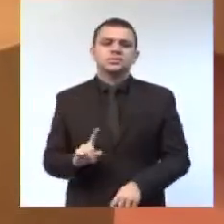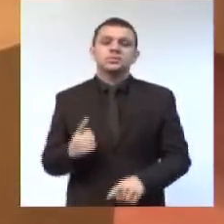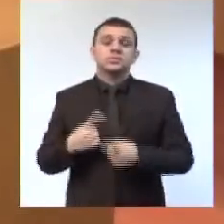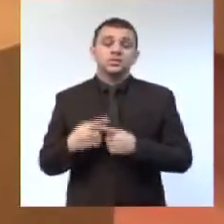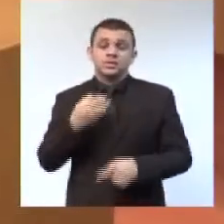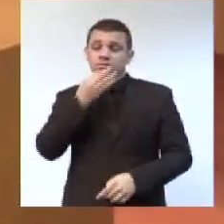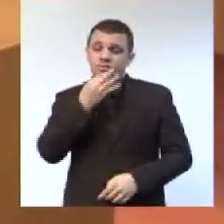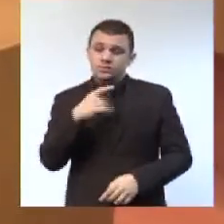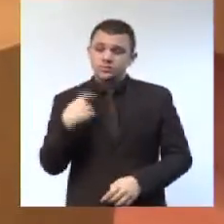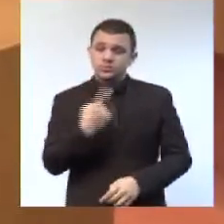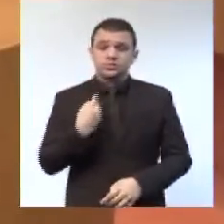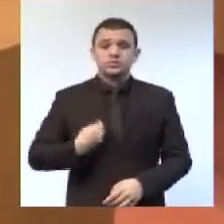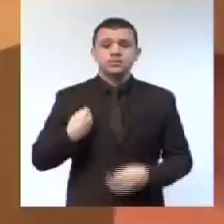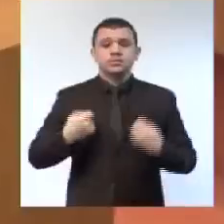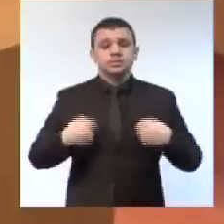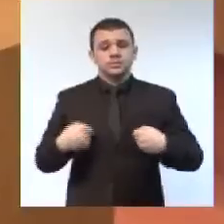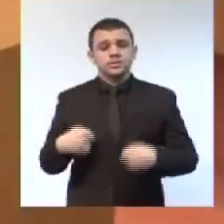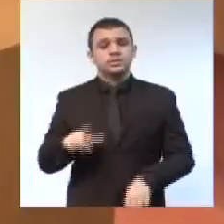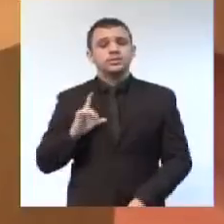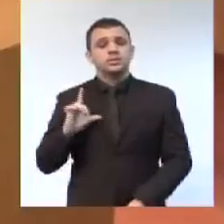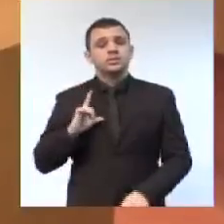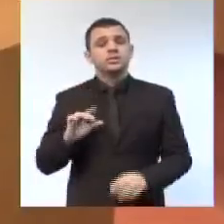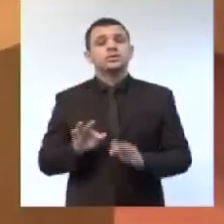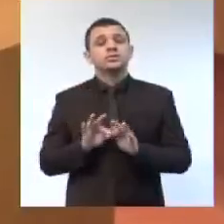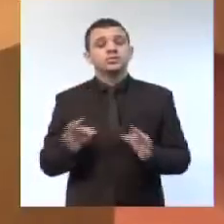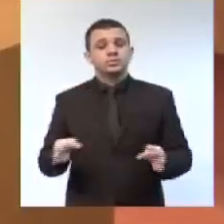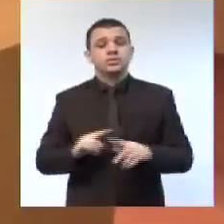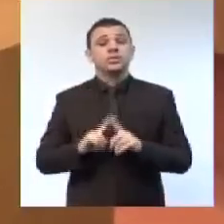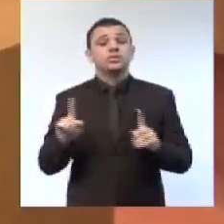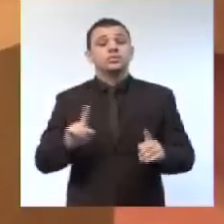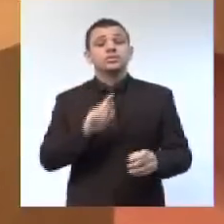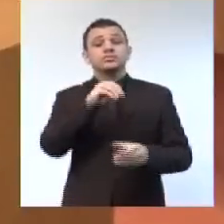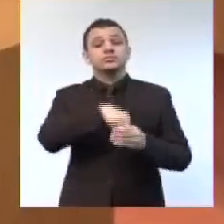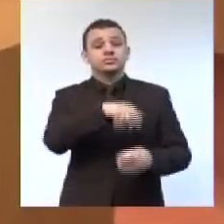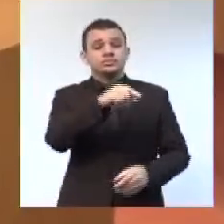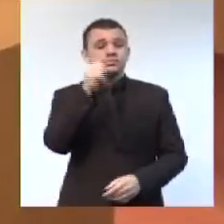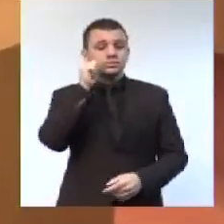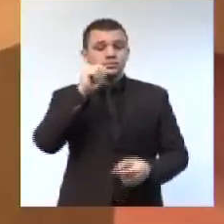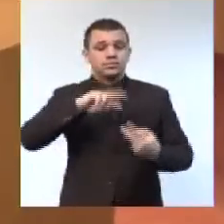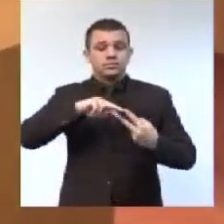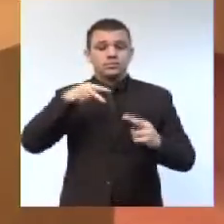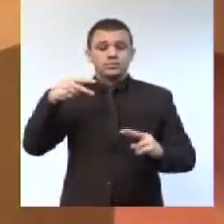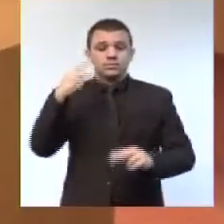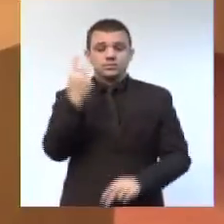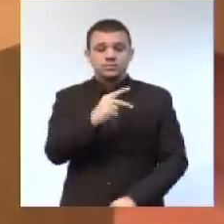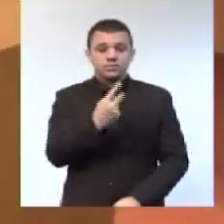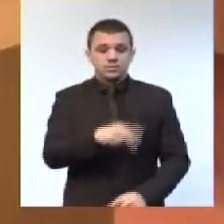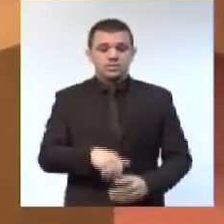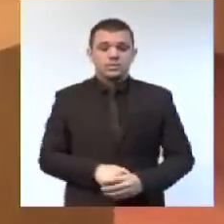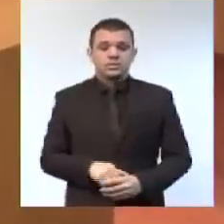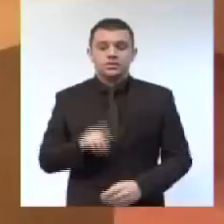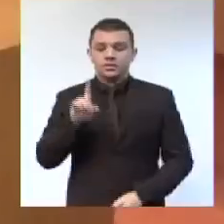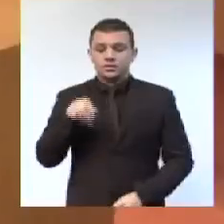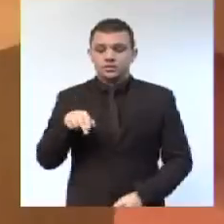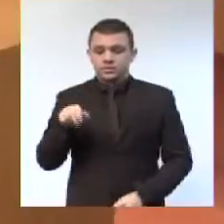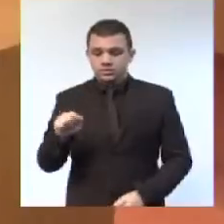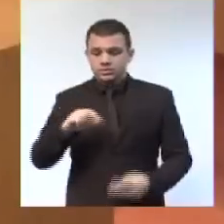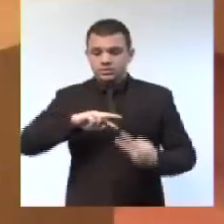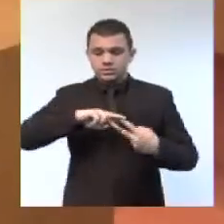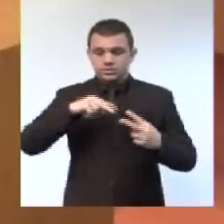Humildade. Mas o DNA da deputada, na qual eu tenho o maior respeito e um carinho